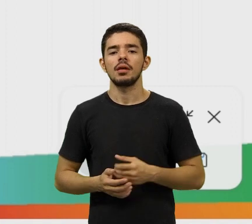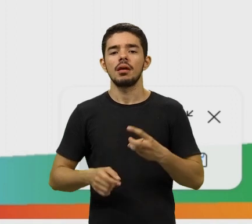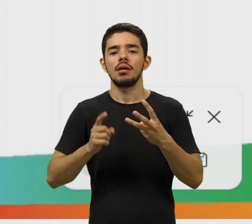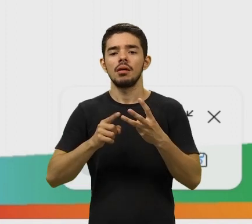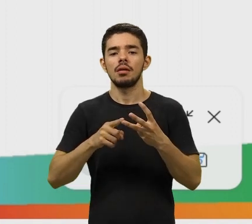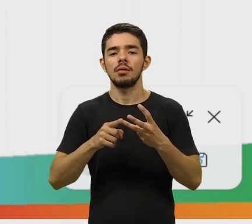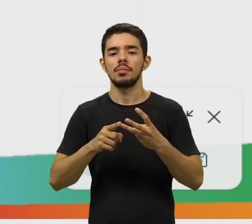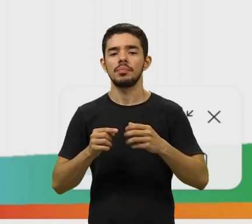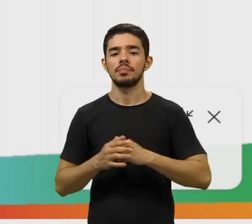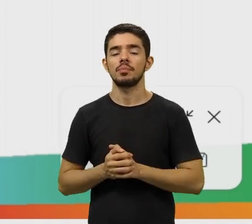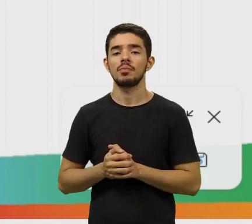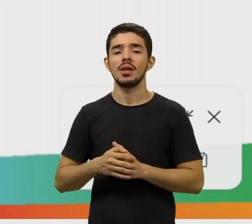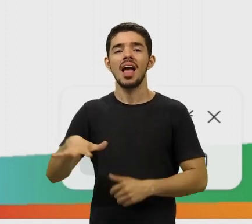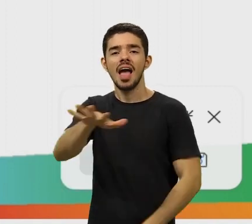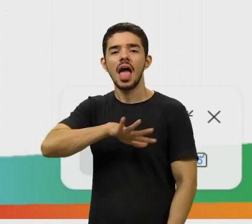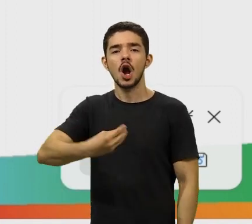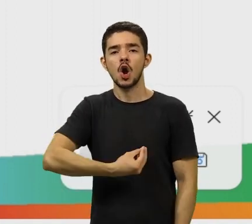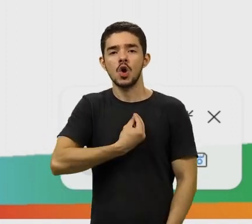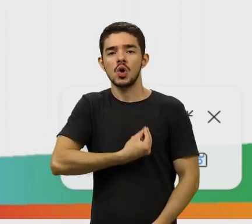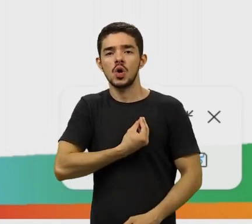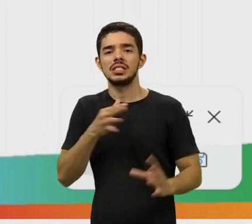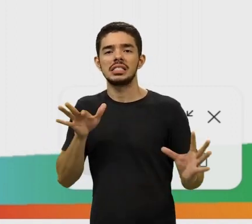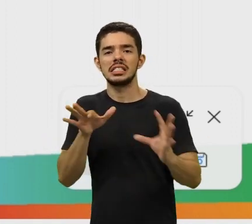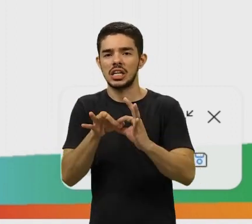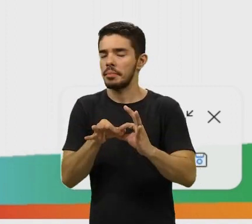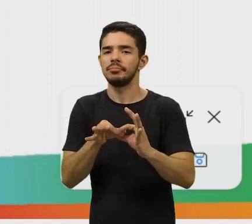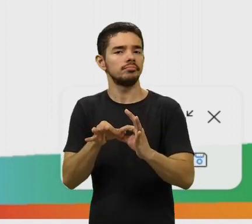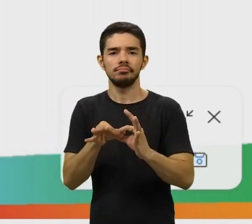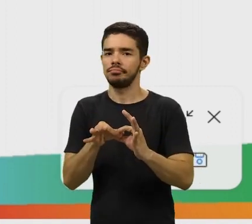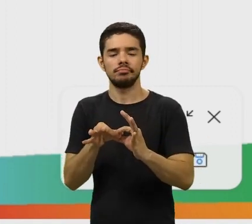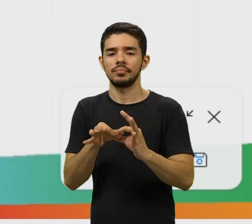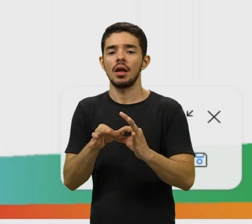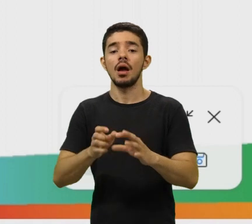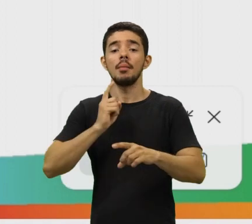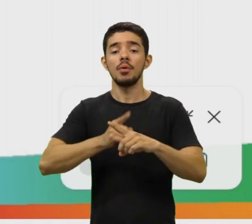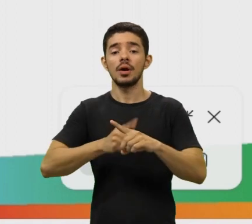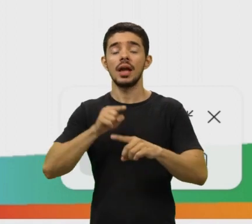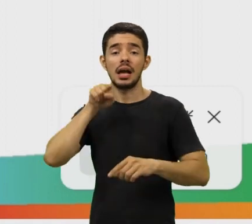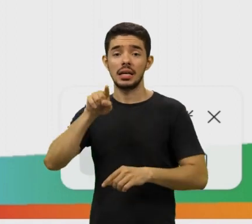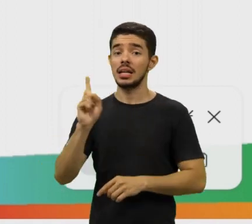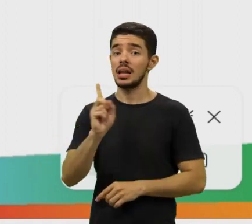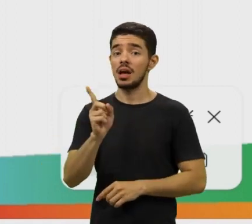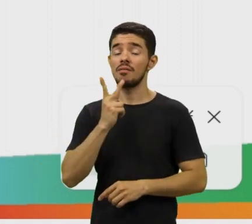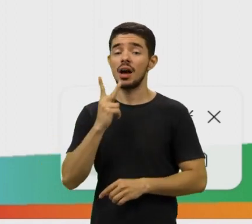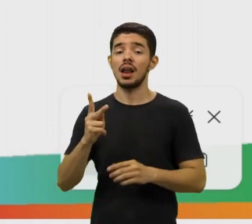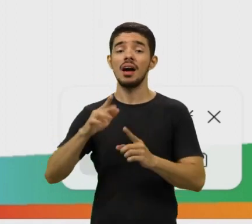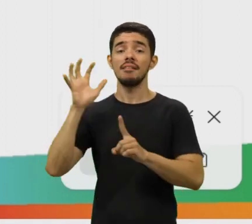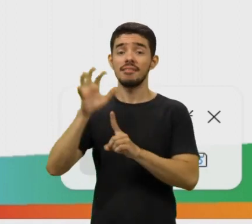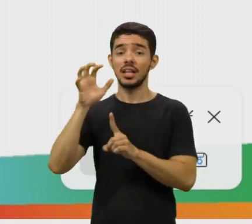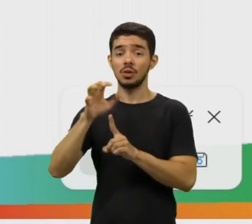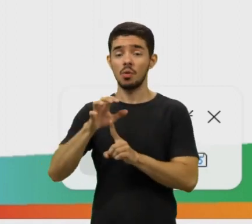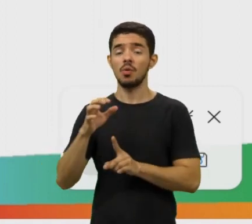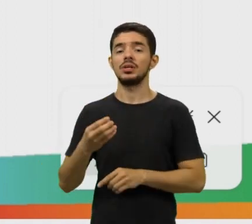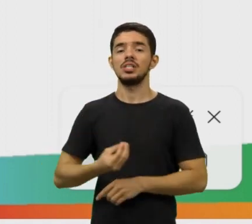Um ecossistema não é um ecossistema por quê? Porque aqui não está colocado os